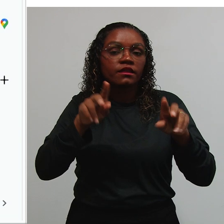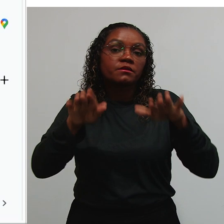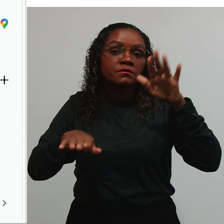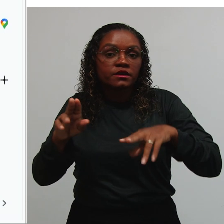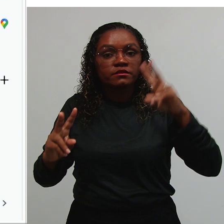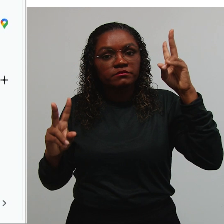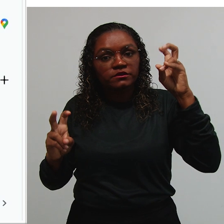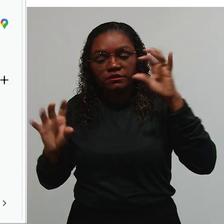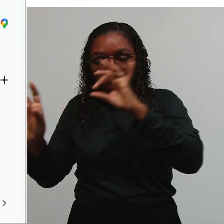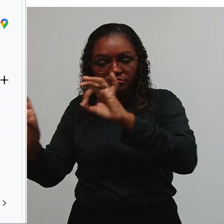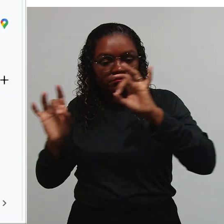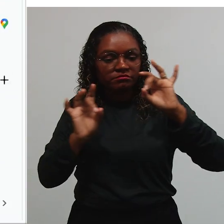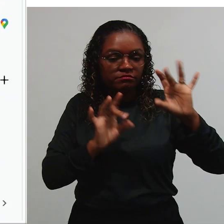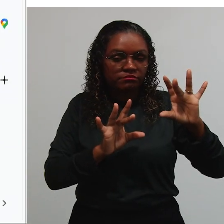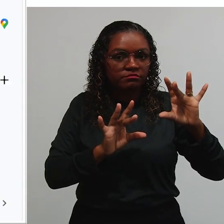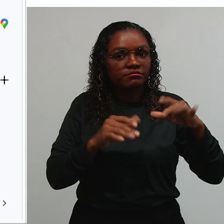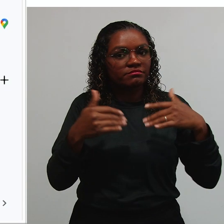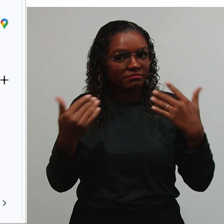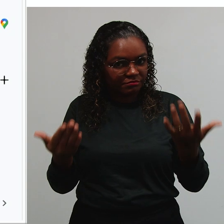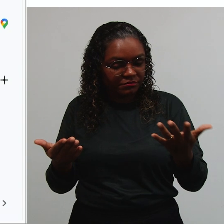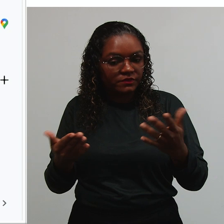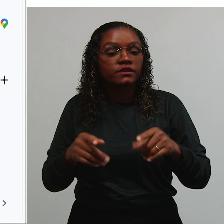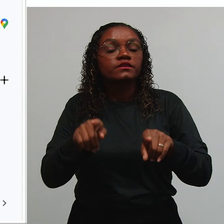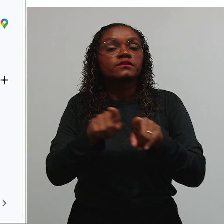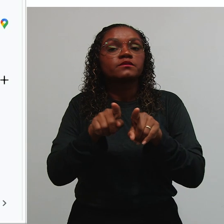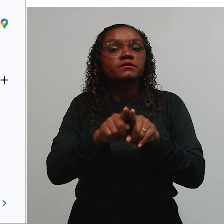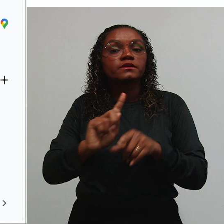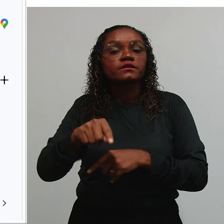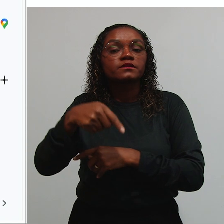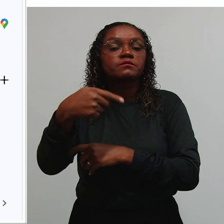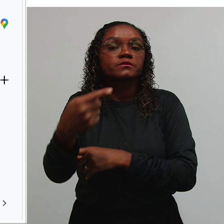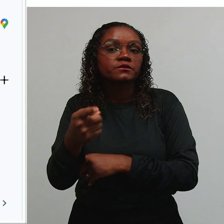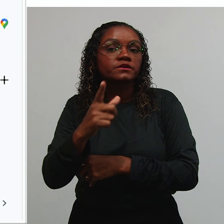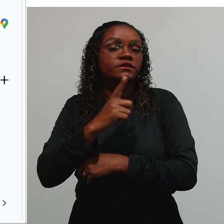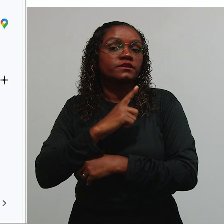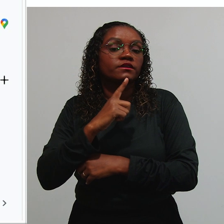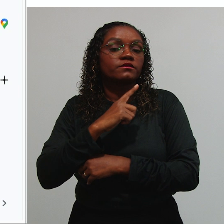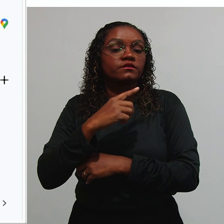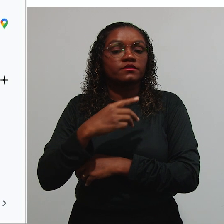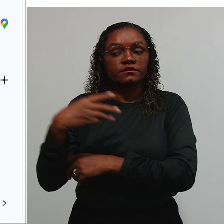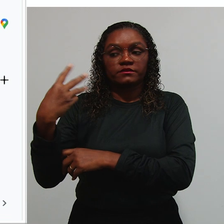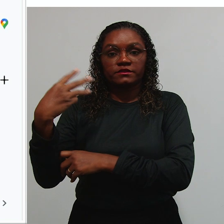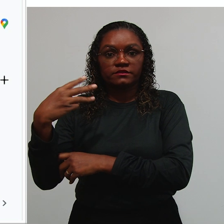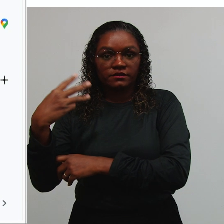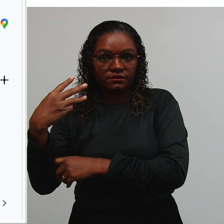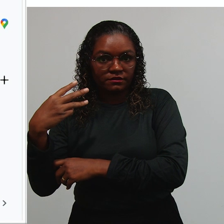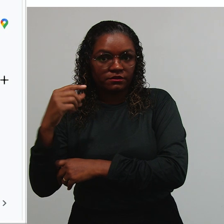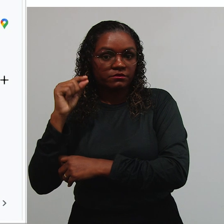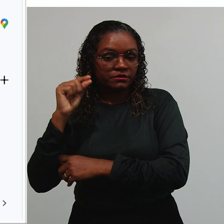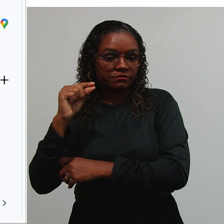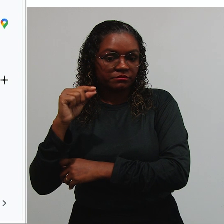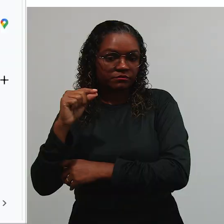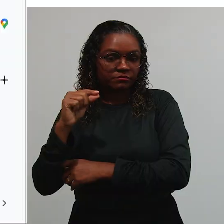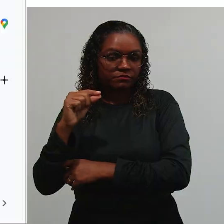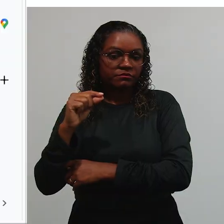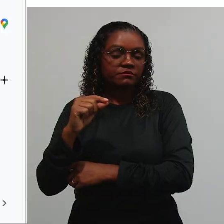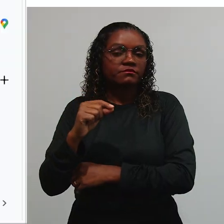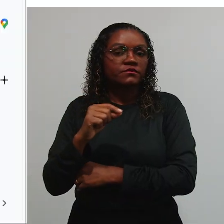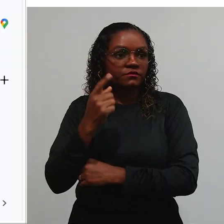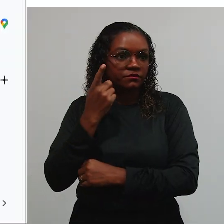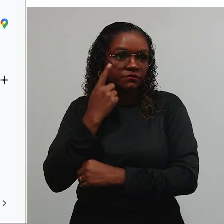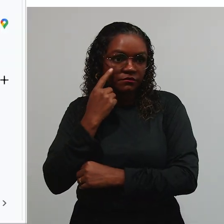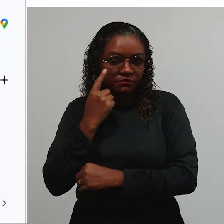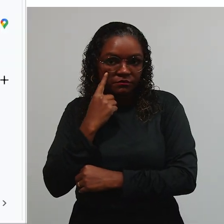citação, que é outro episódio. Depois dos fundamentos teóricos, você tem uma seção 3, eu vou mudar aqui, tá, gente? Só para a gente ter